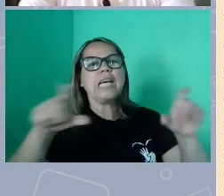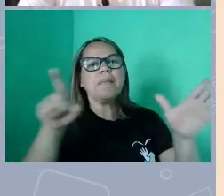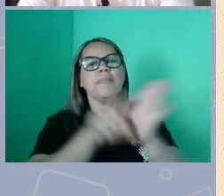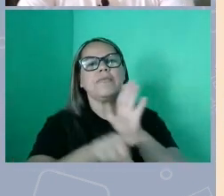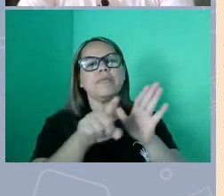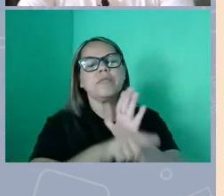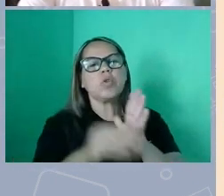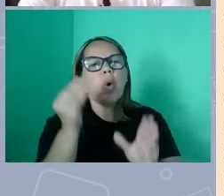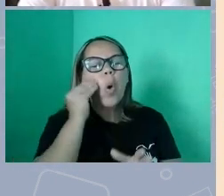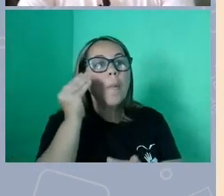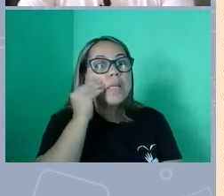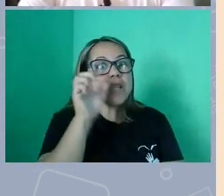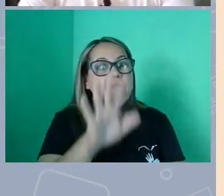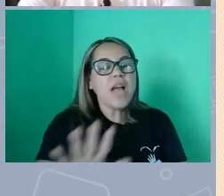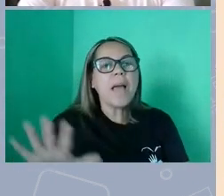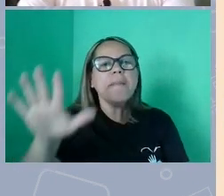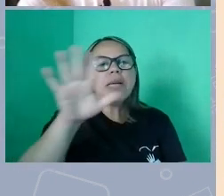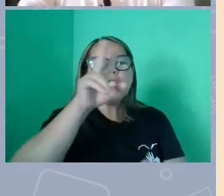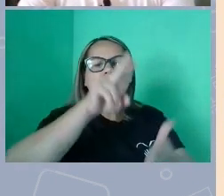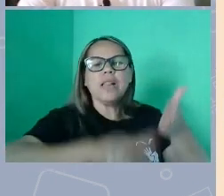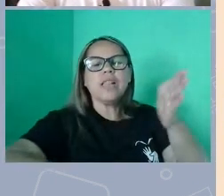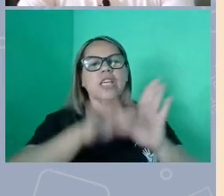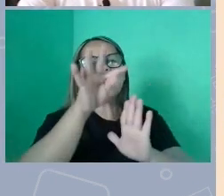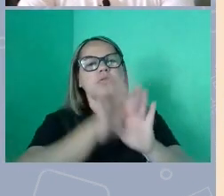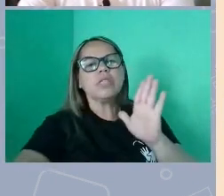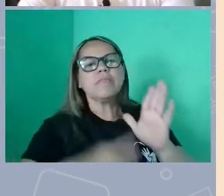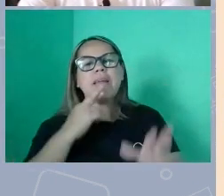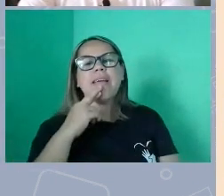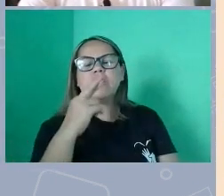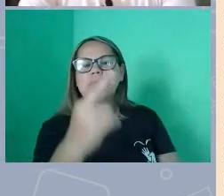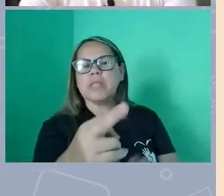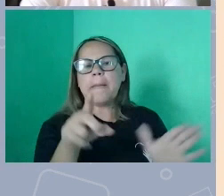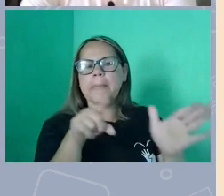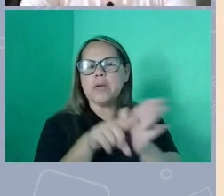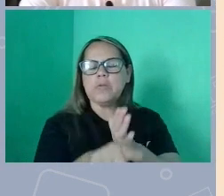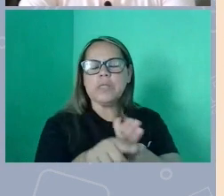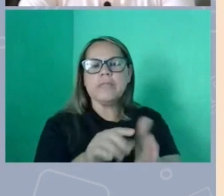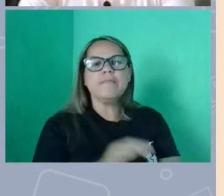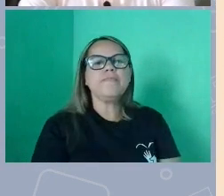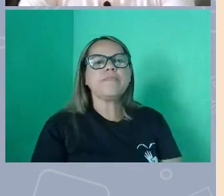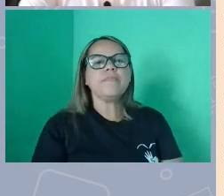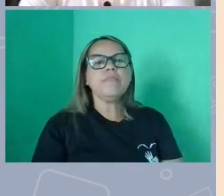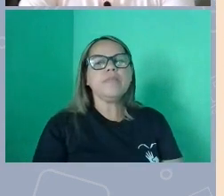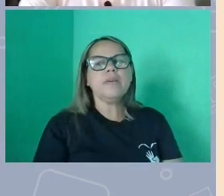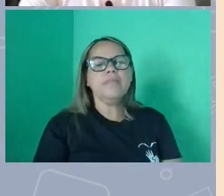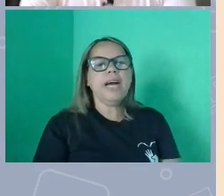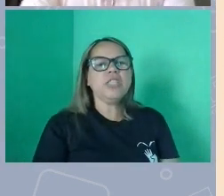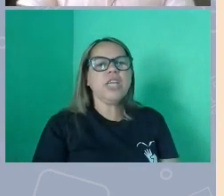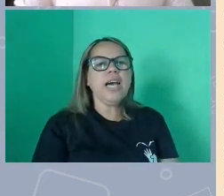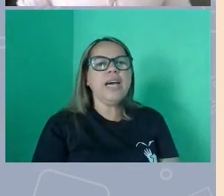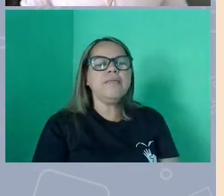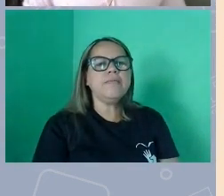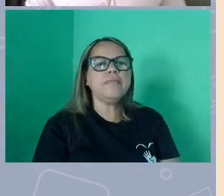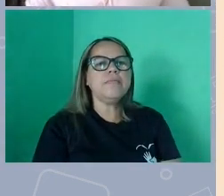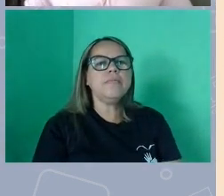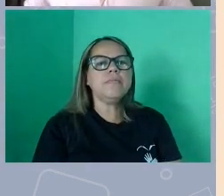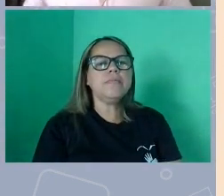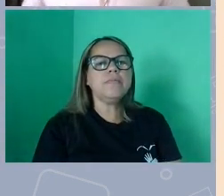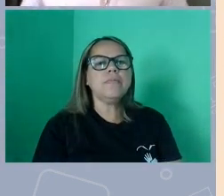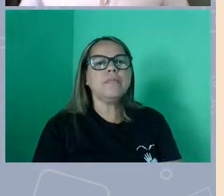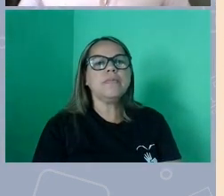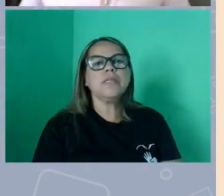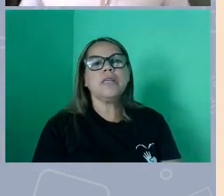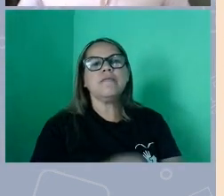observe a imagem e leia o texto para responder a questão e o texto diz o seguinte a estrutura